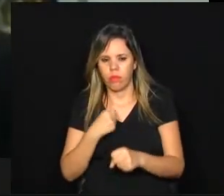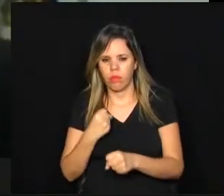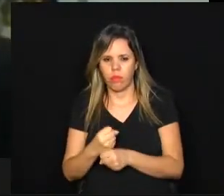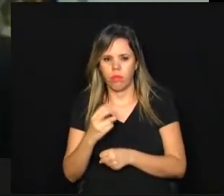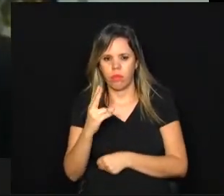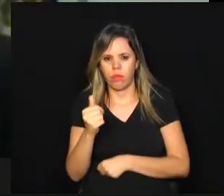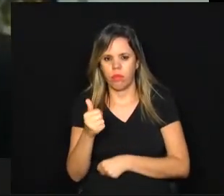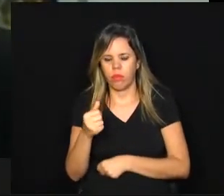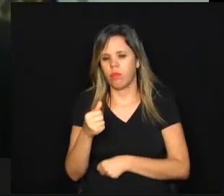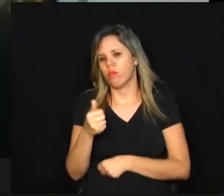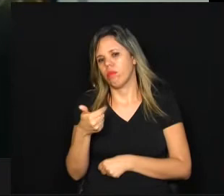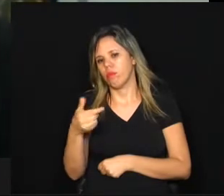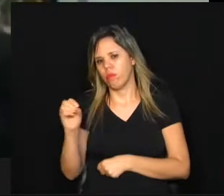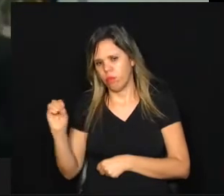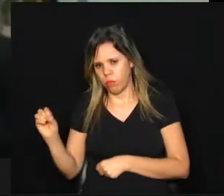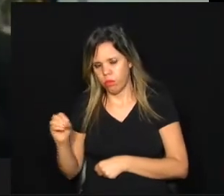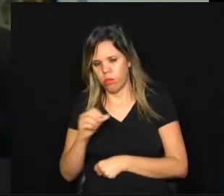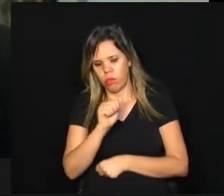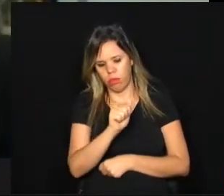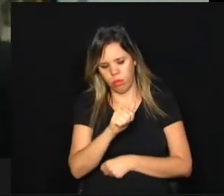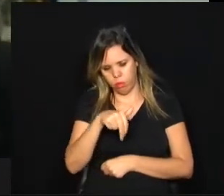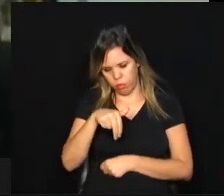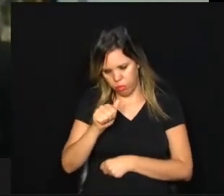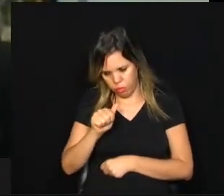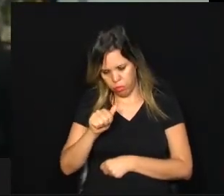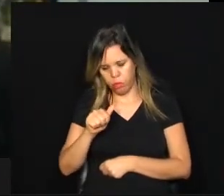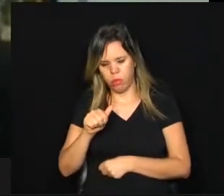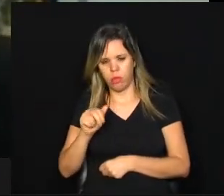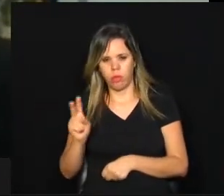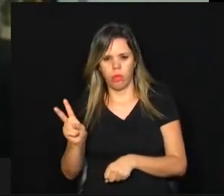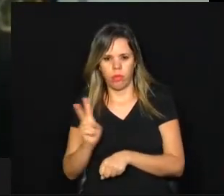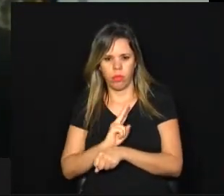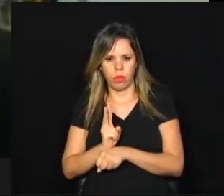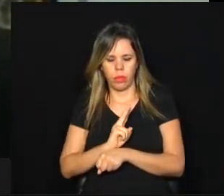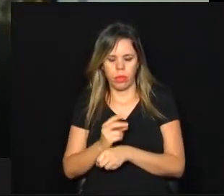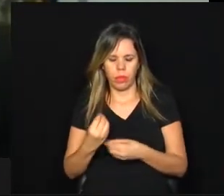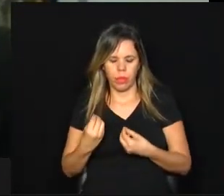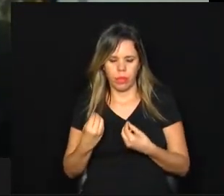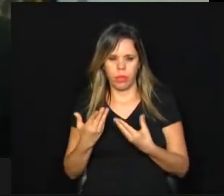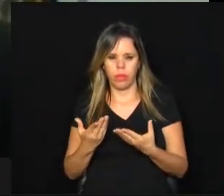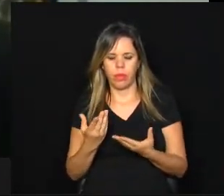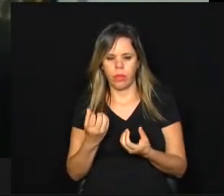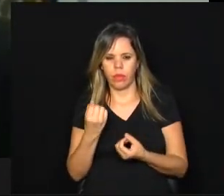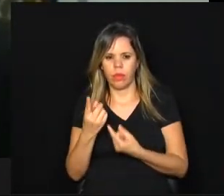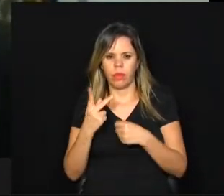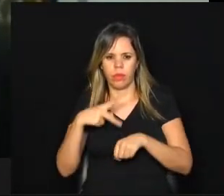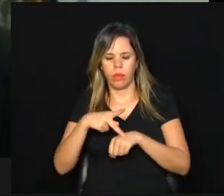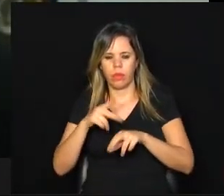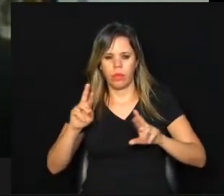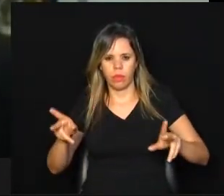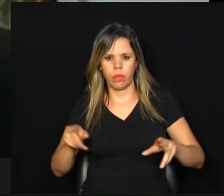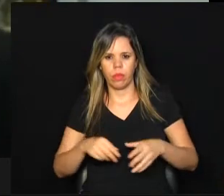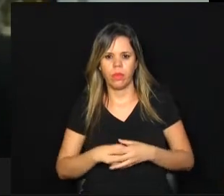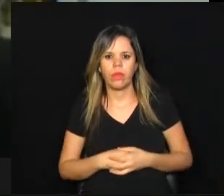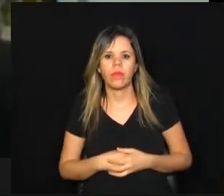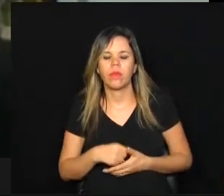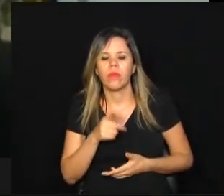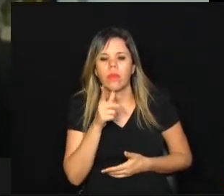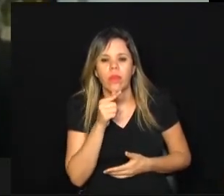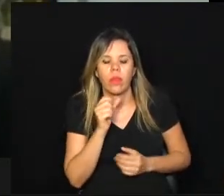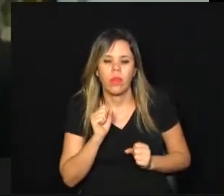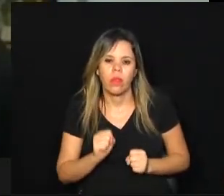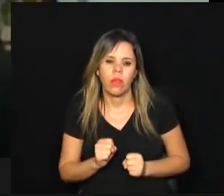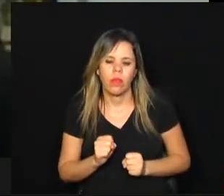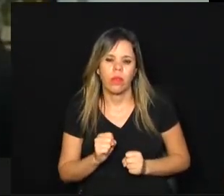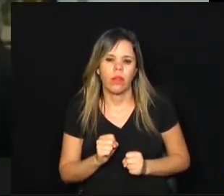transformou na ANA, justamente para assegurar isso, né? E em alguns países é diferente. a água pode ser considerada